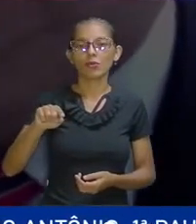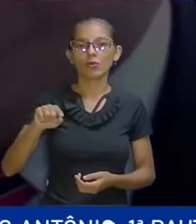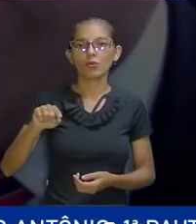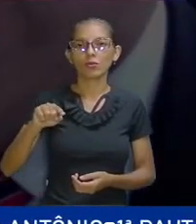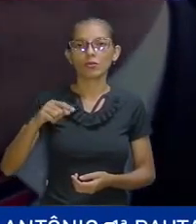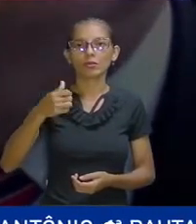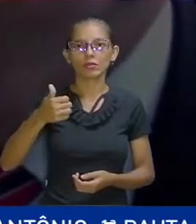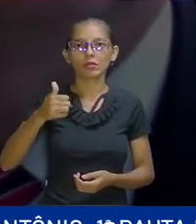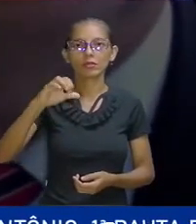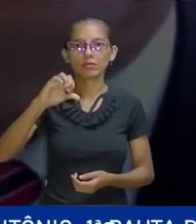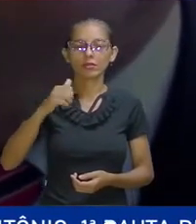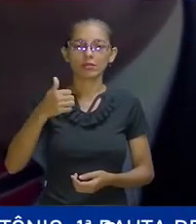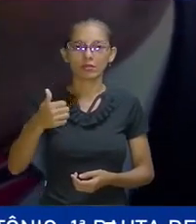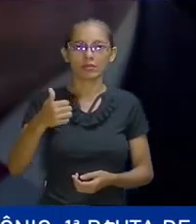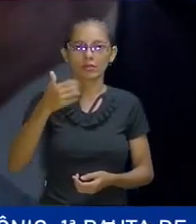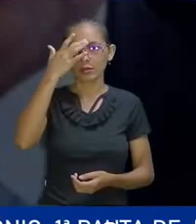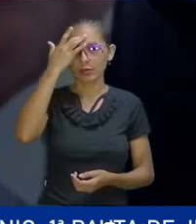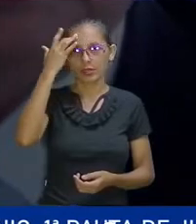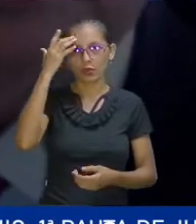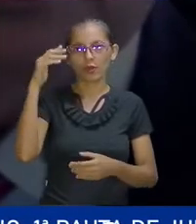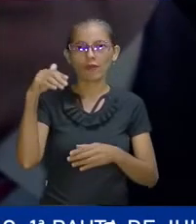19.191 eleitores, né?